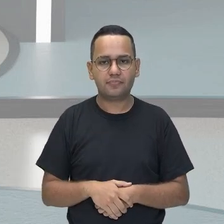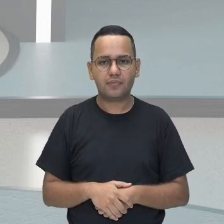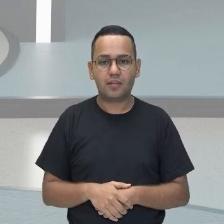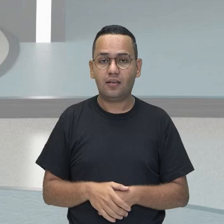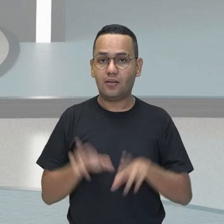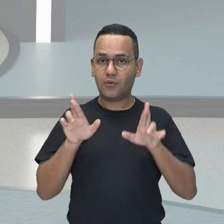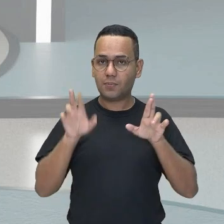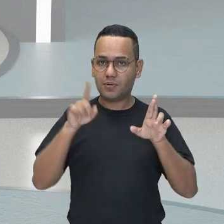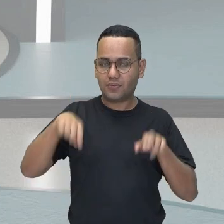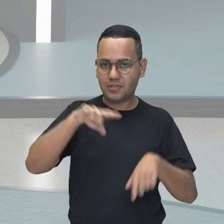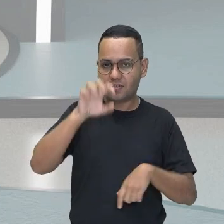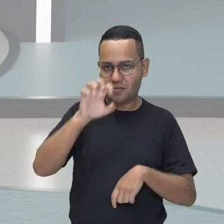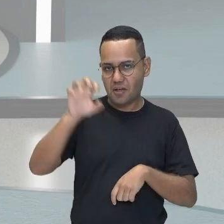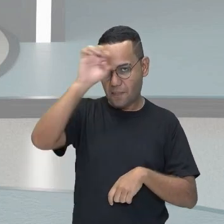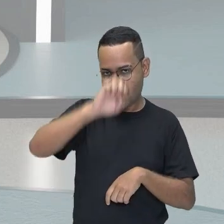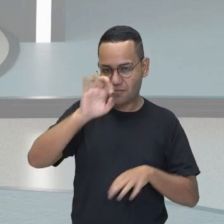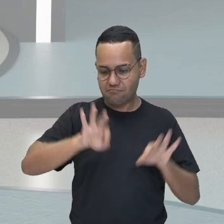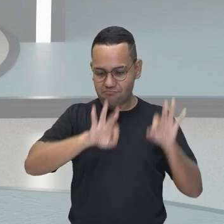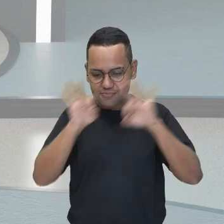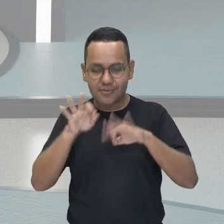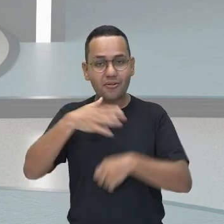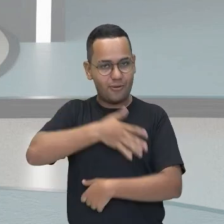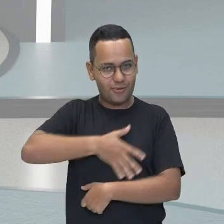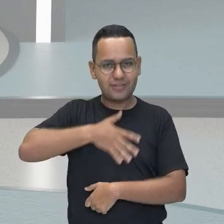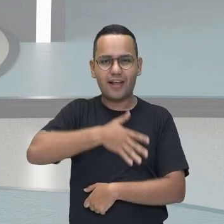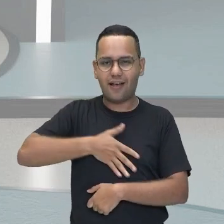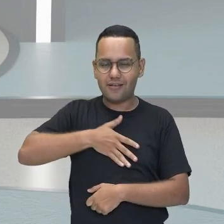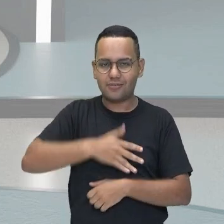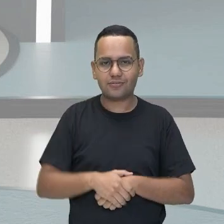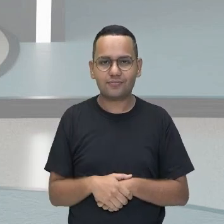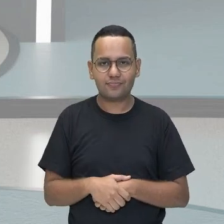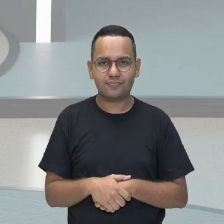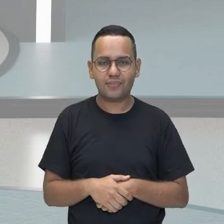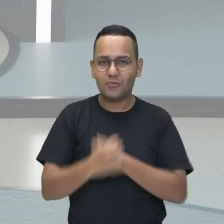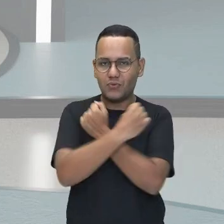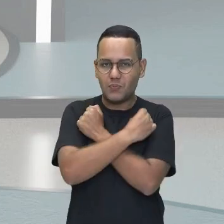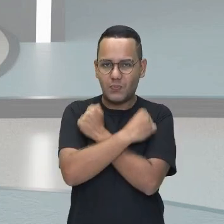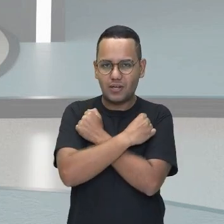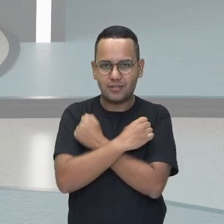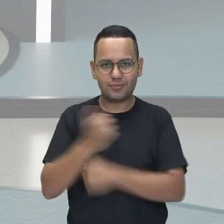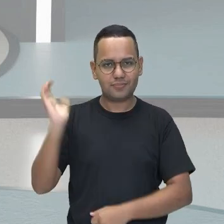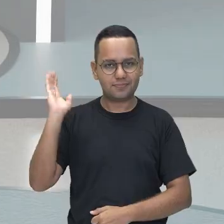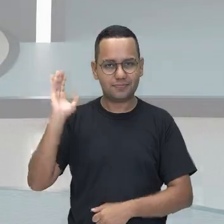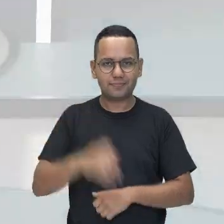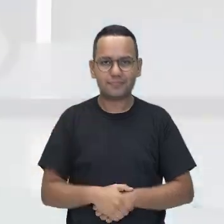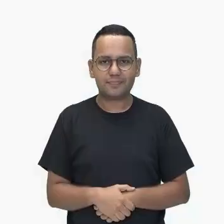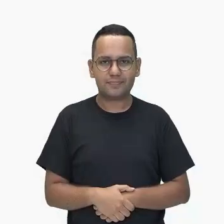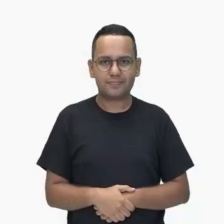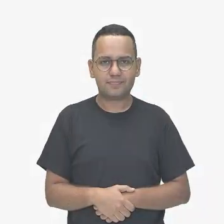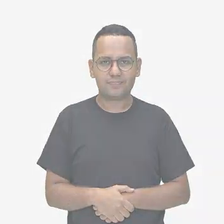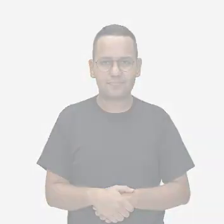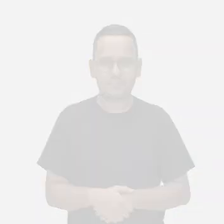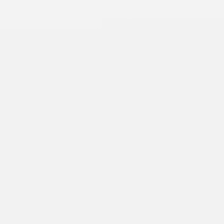aprendido bastante, tenham gostado dessas aulas. Deixo a todos um forte abraço e até a próxima.